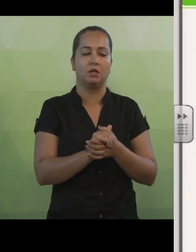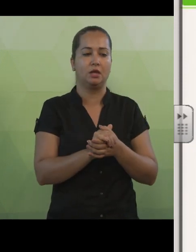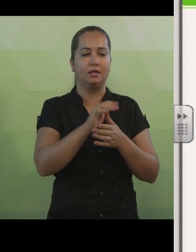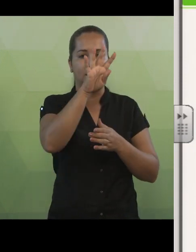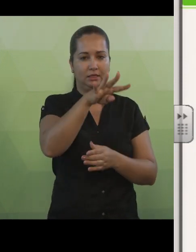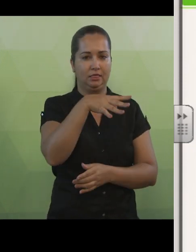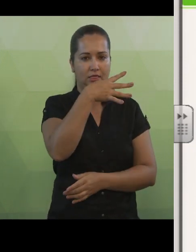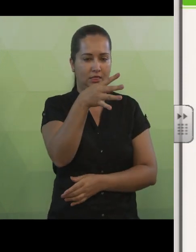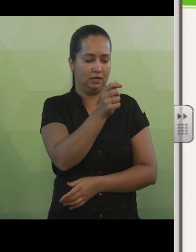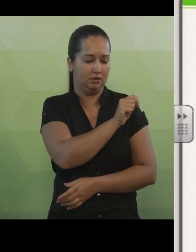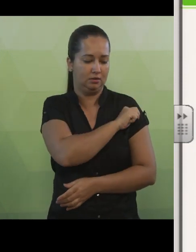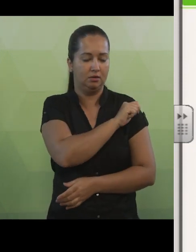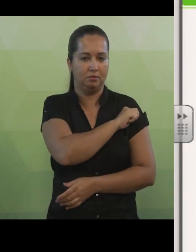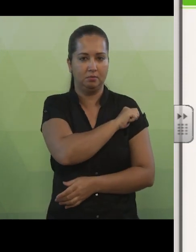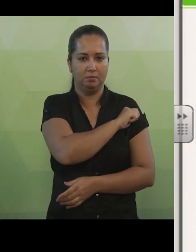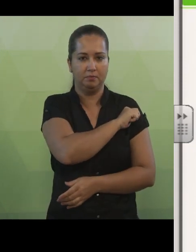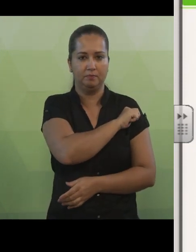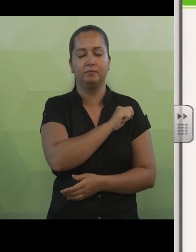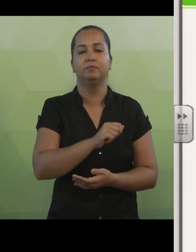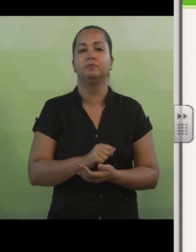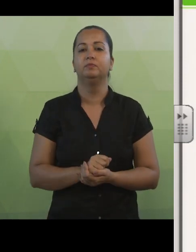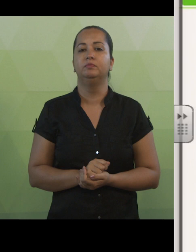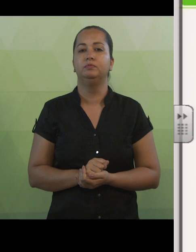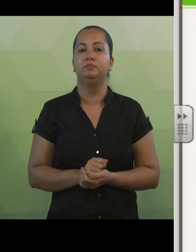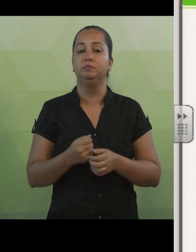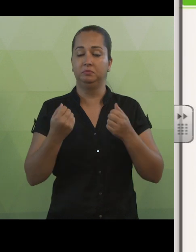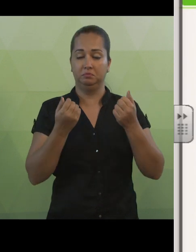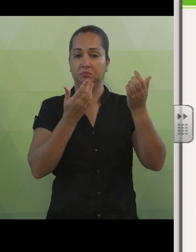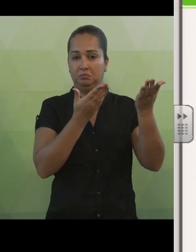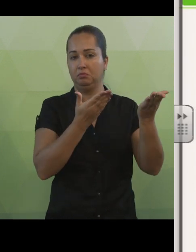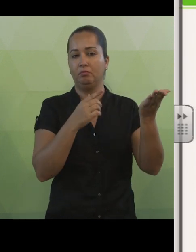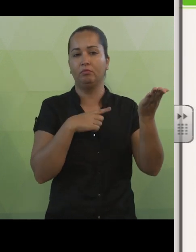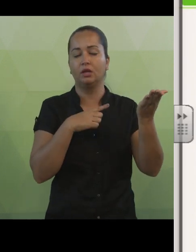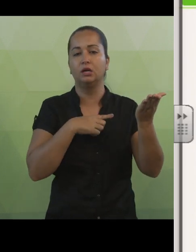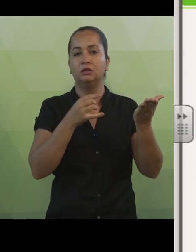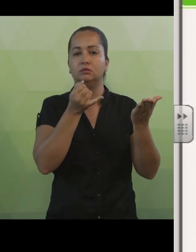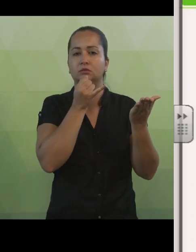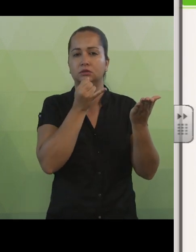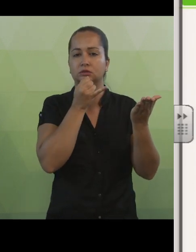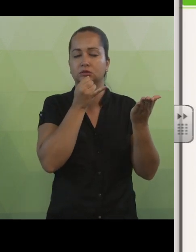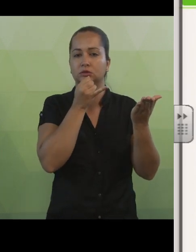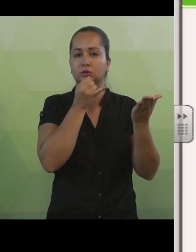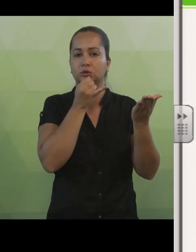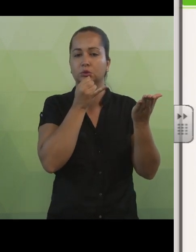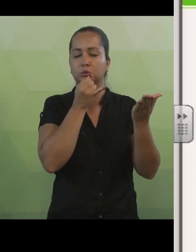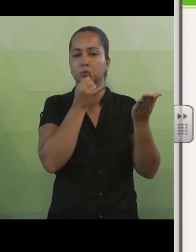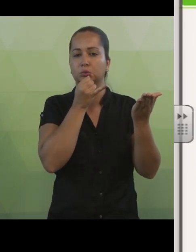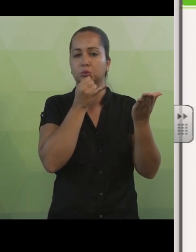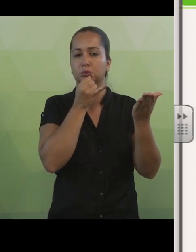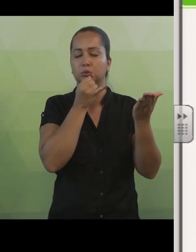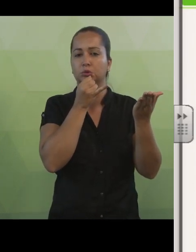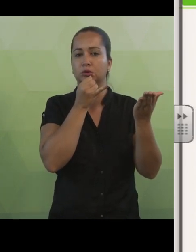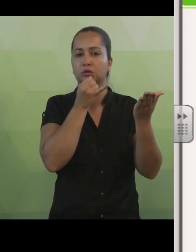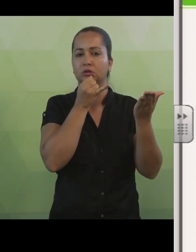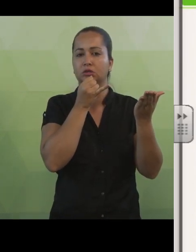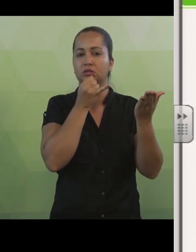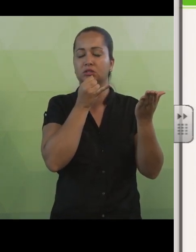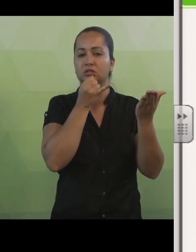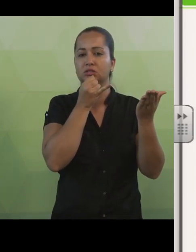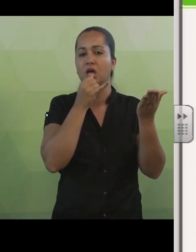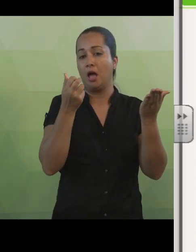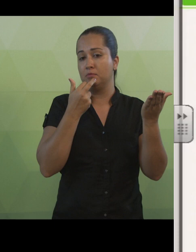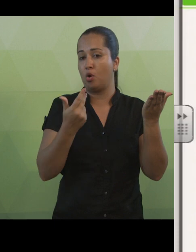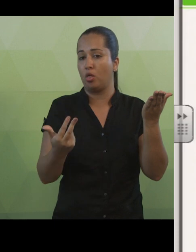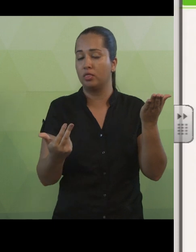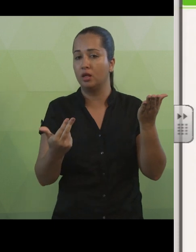aluno, certo? E essa tabela aluno, ela possui, por exemplo, uma chave estrangeira lá que liga esse aluno ao